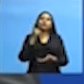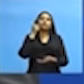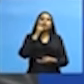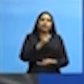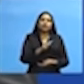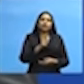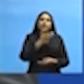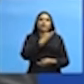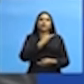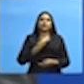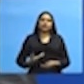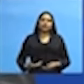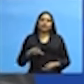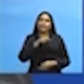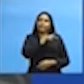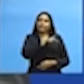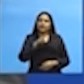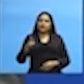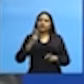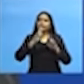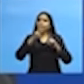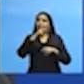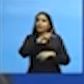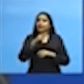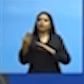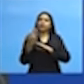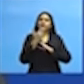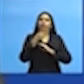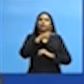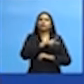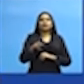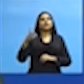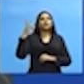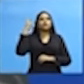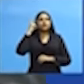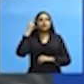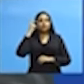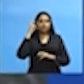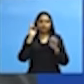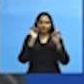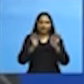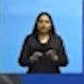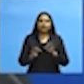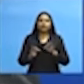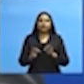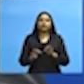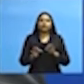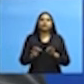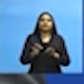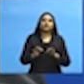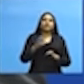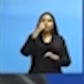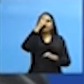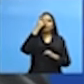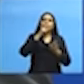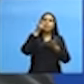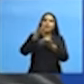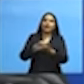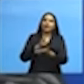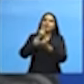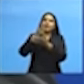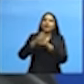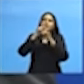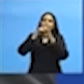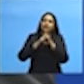à presidenta Dilma e outro que o povo brasileiro vai pagar, recurso de empréstimo, não é? Então, o nosso governo tem também